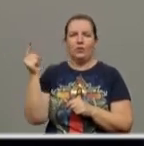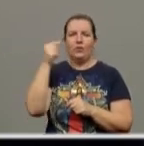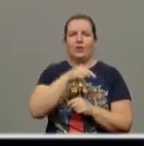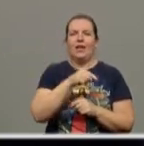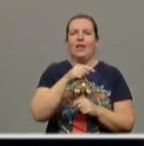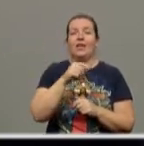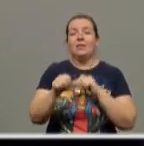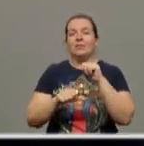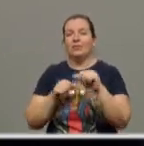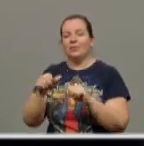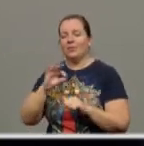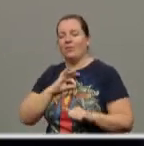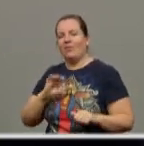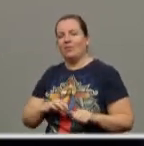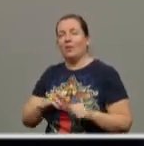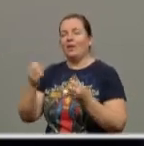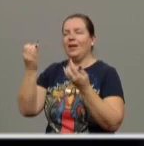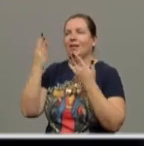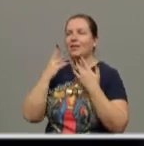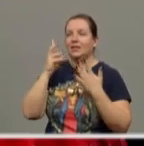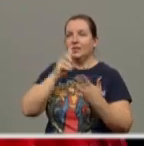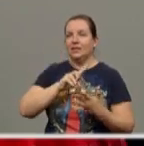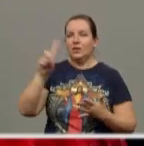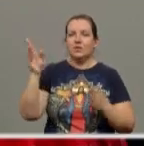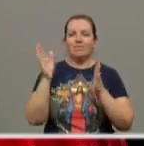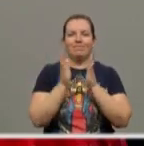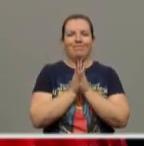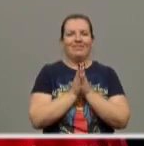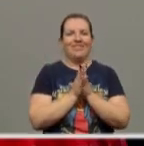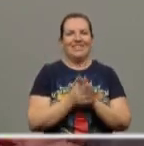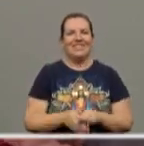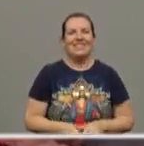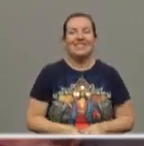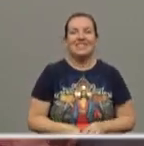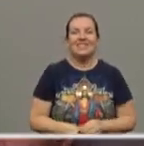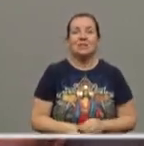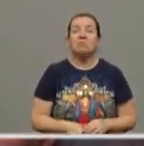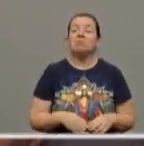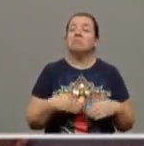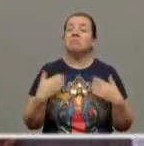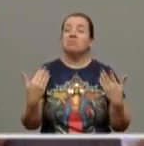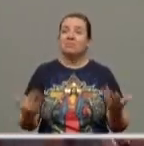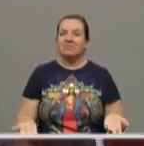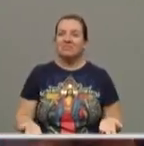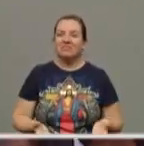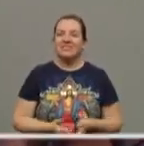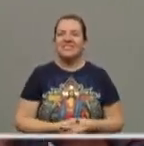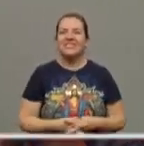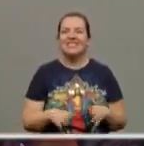sacerdote com a graça de Deus. Amém? Amém. Ou seja, gente,